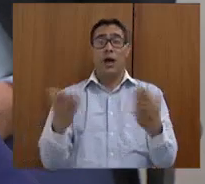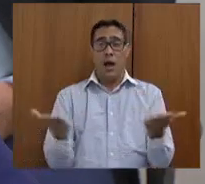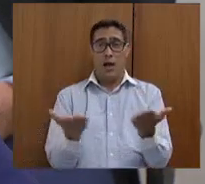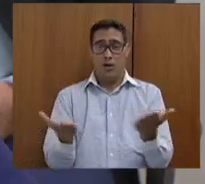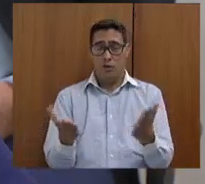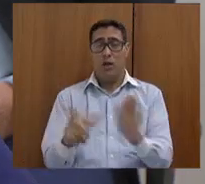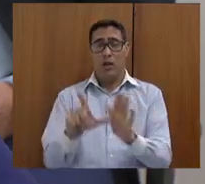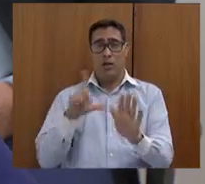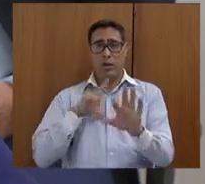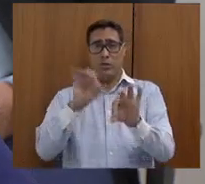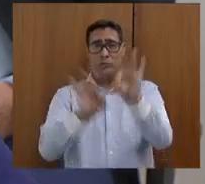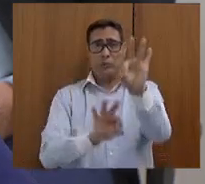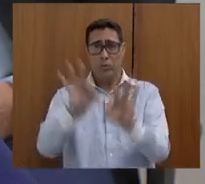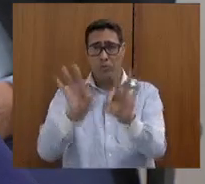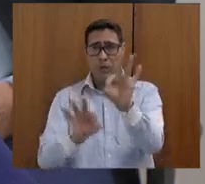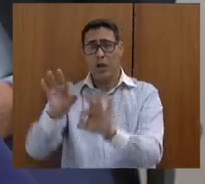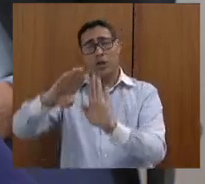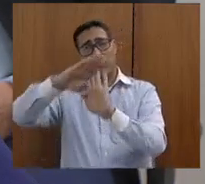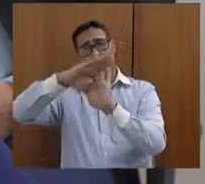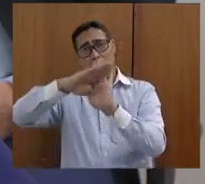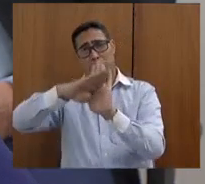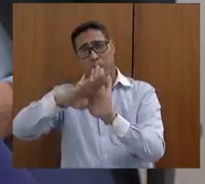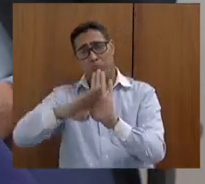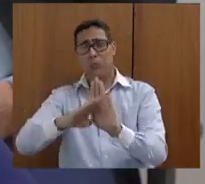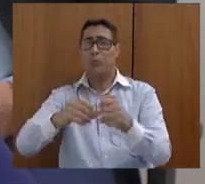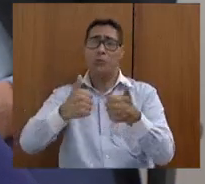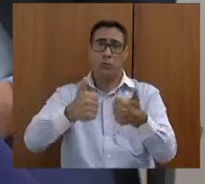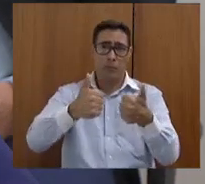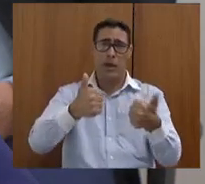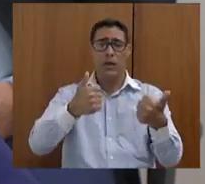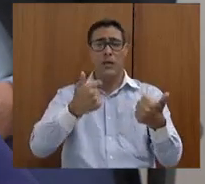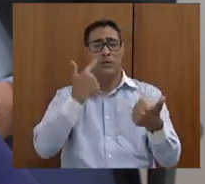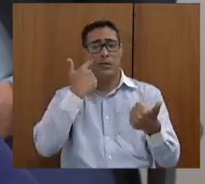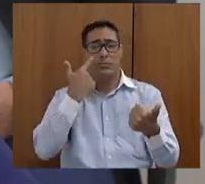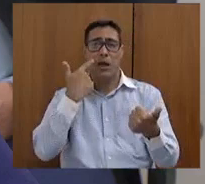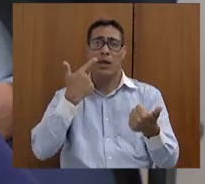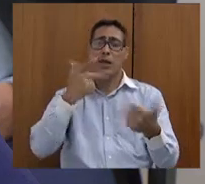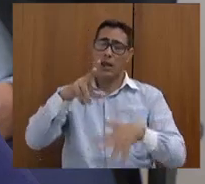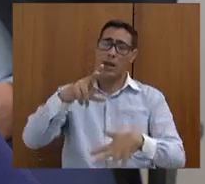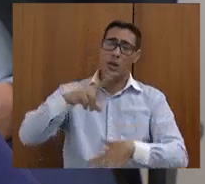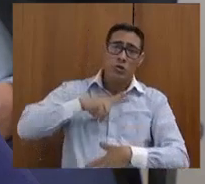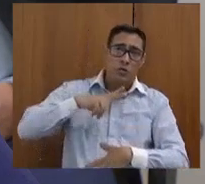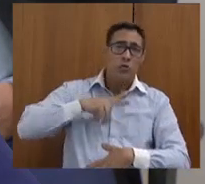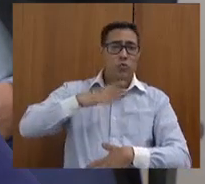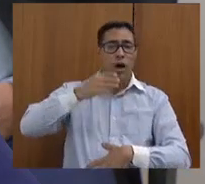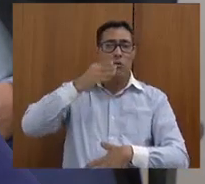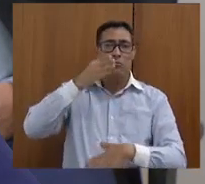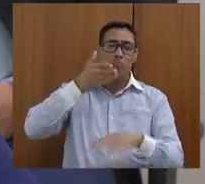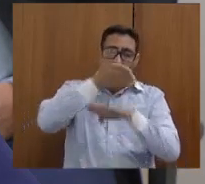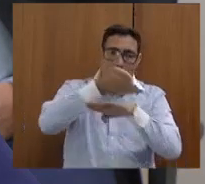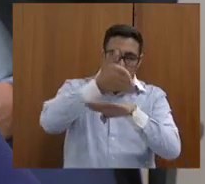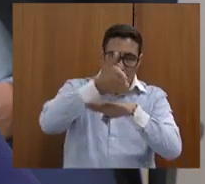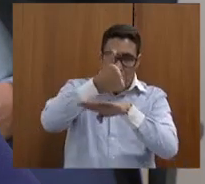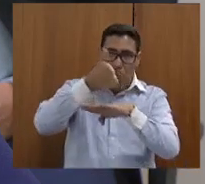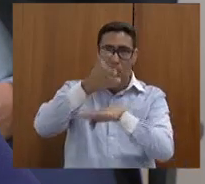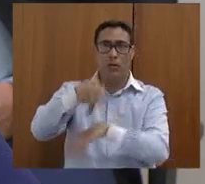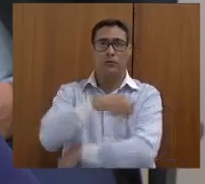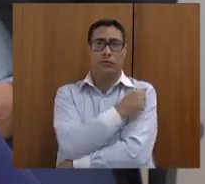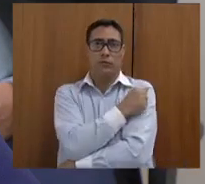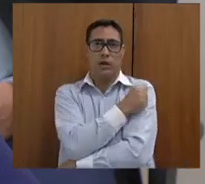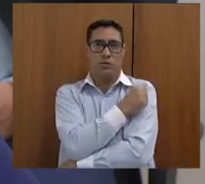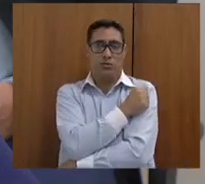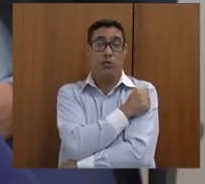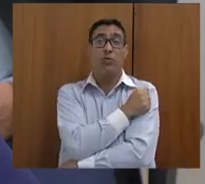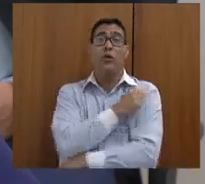estruturado e também com uma ferramenta de acompanhamento individual desse estudante e a atuação